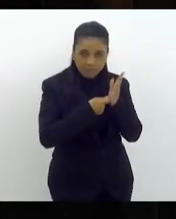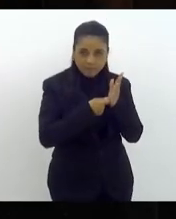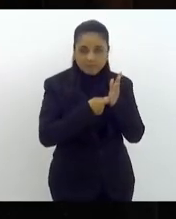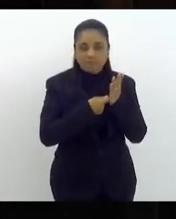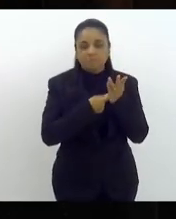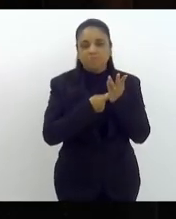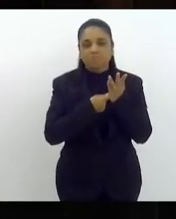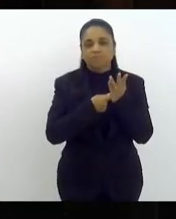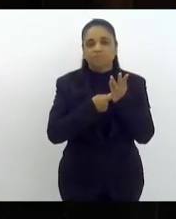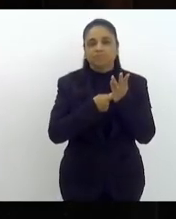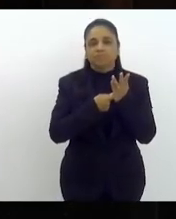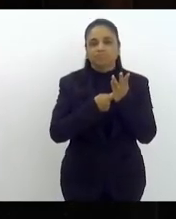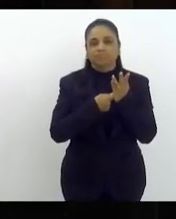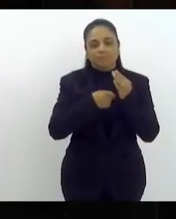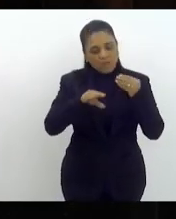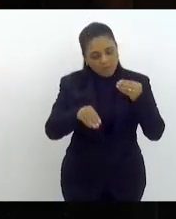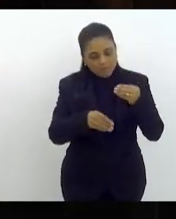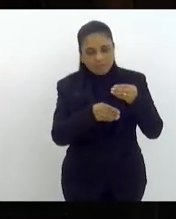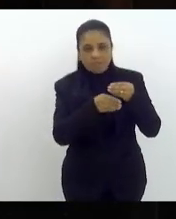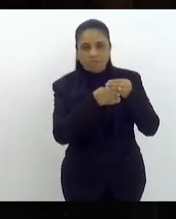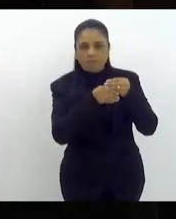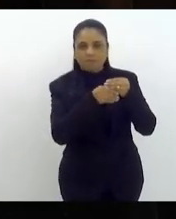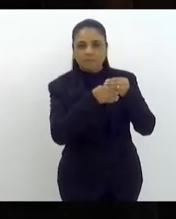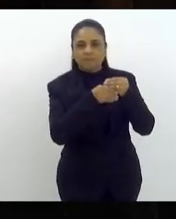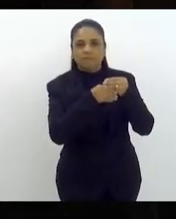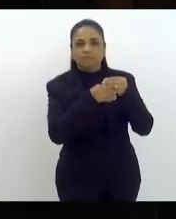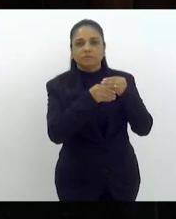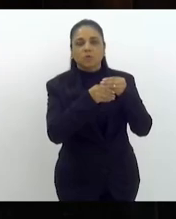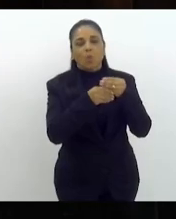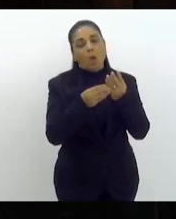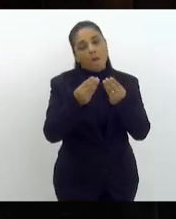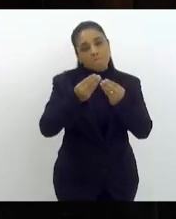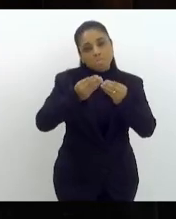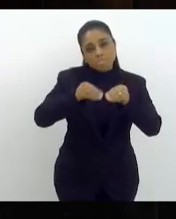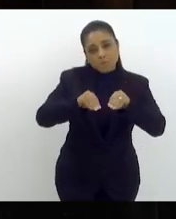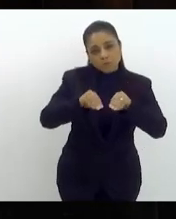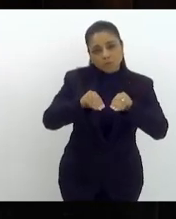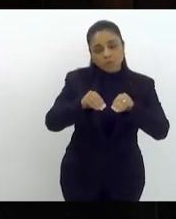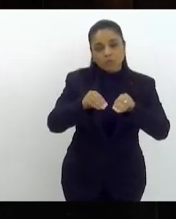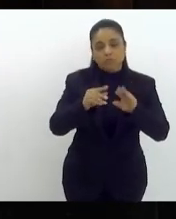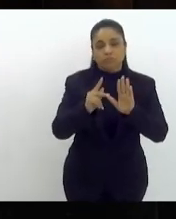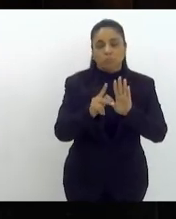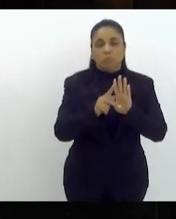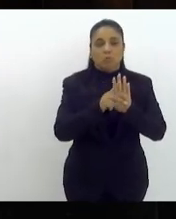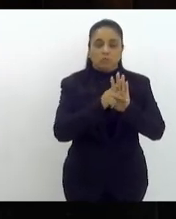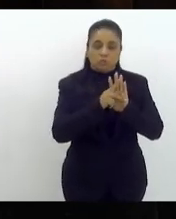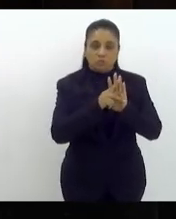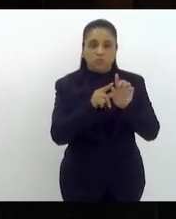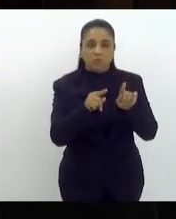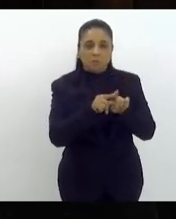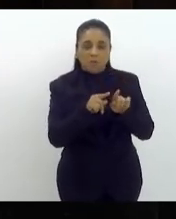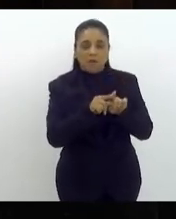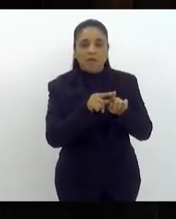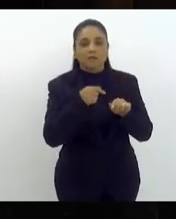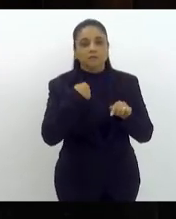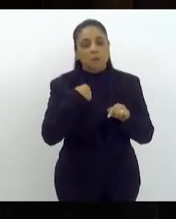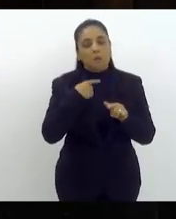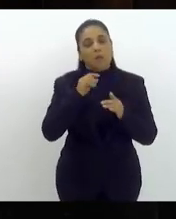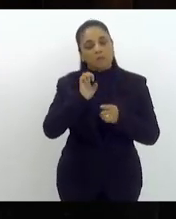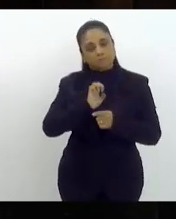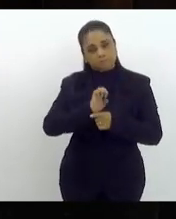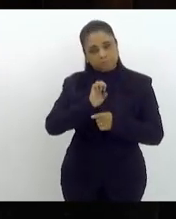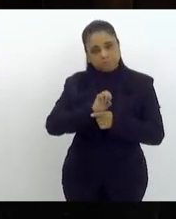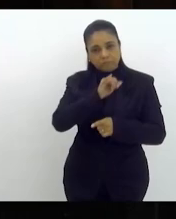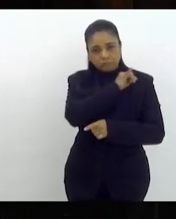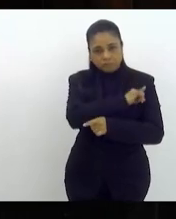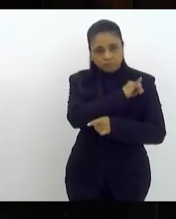eventualmente uma anexação uma predicabilidade da matéria mas é fundamental para o Rio de Janeiro que a gente